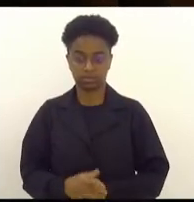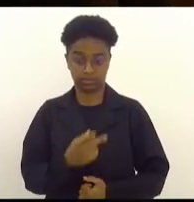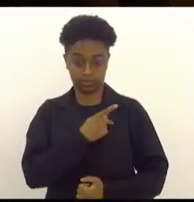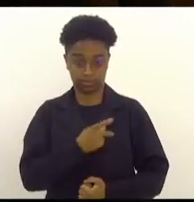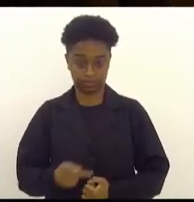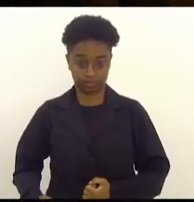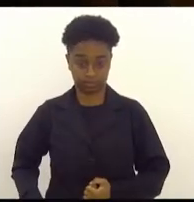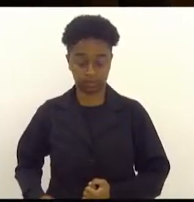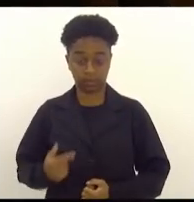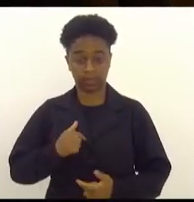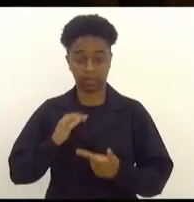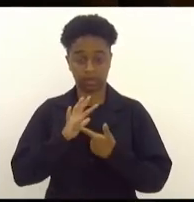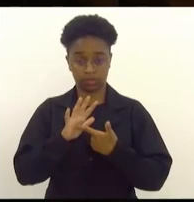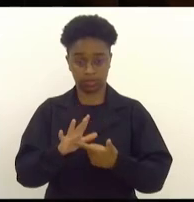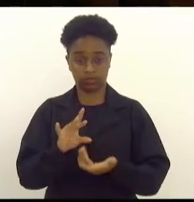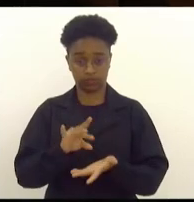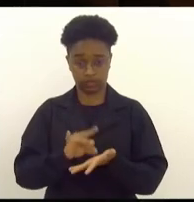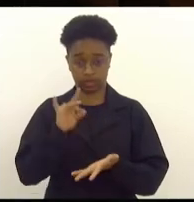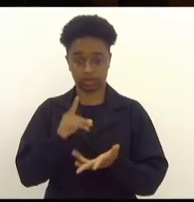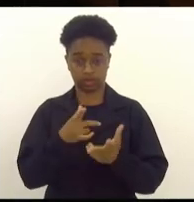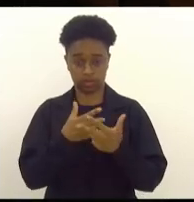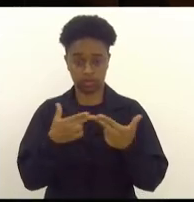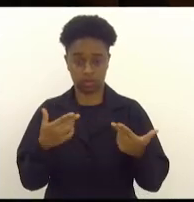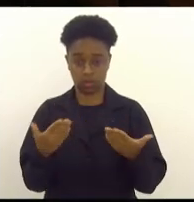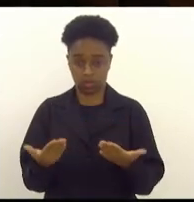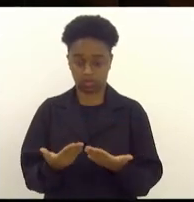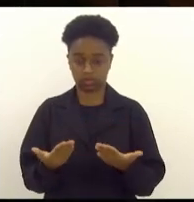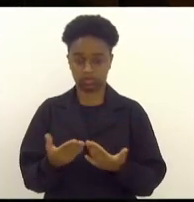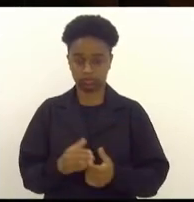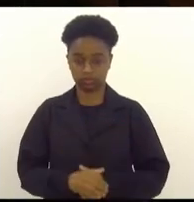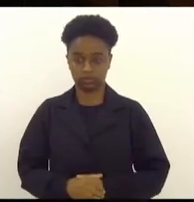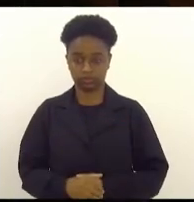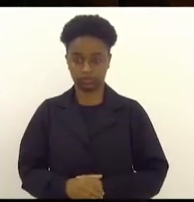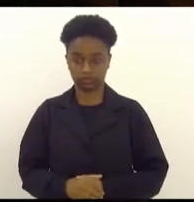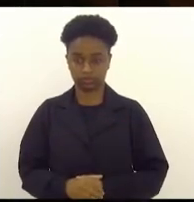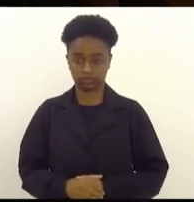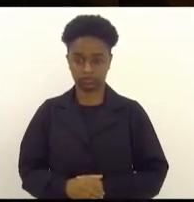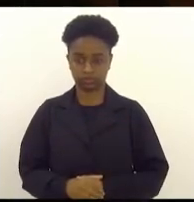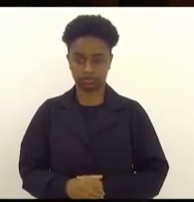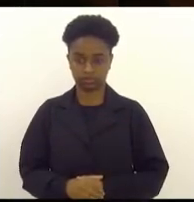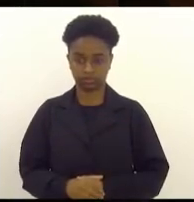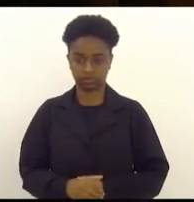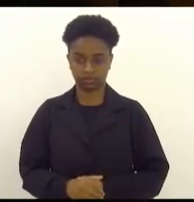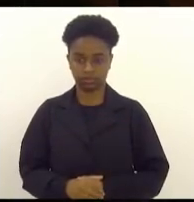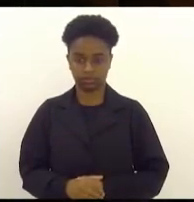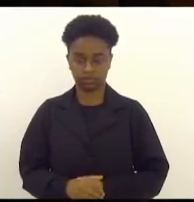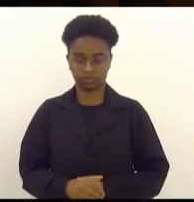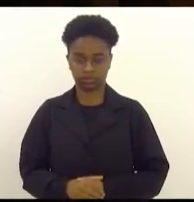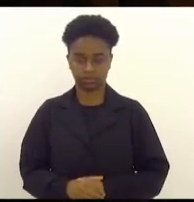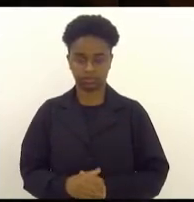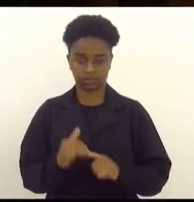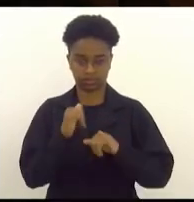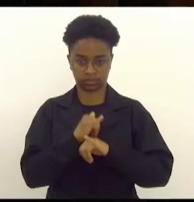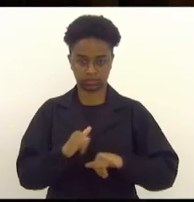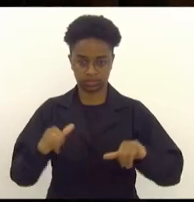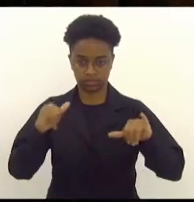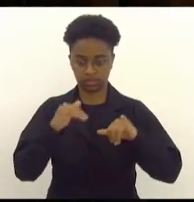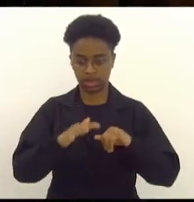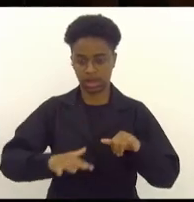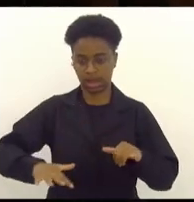eu trago um fato hoje que repercutiu muito na região dos lagos